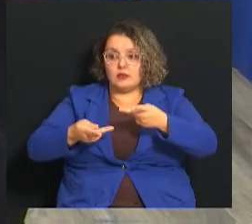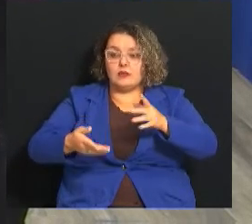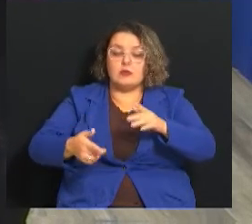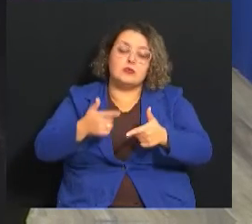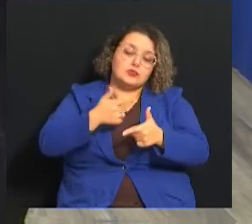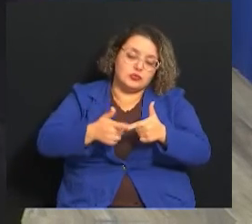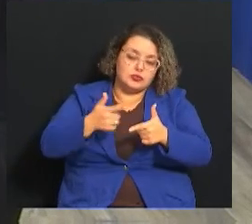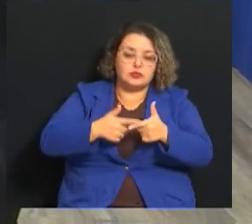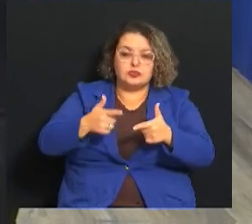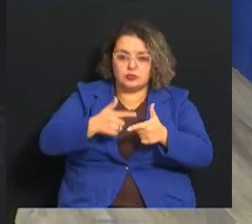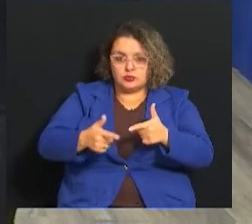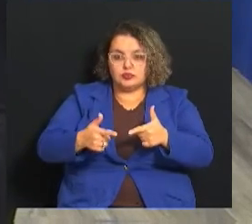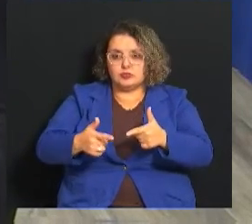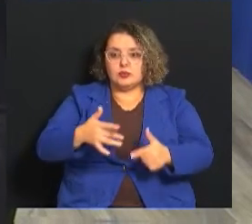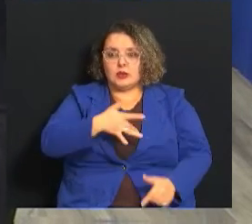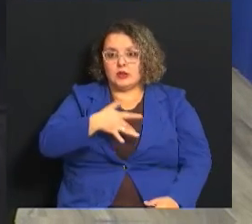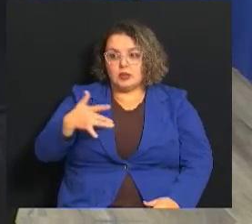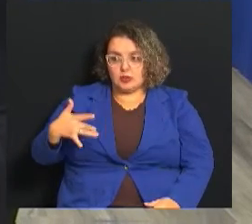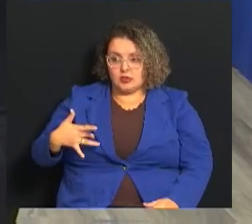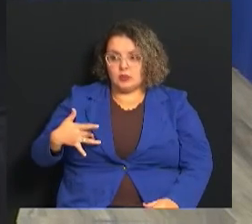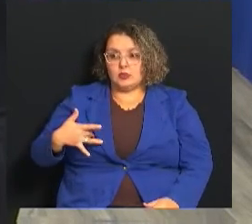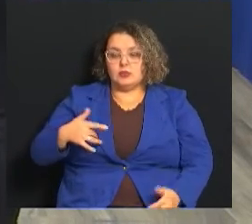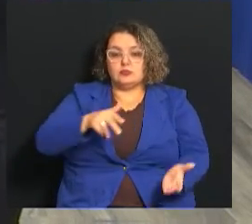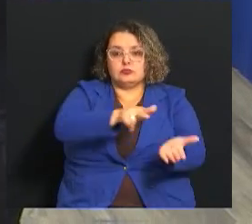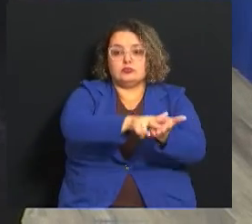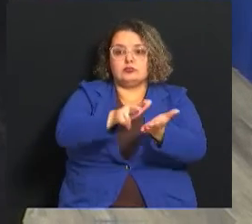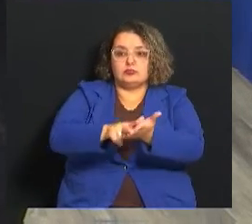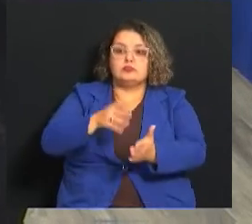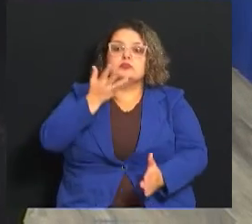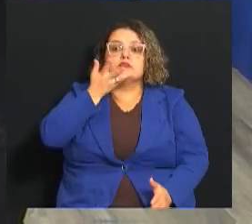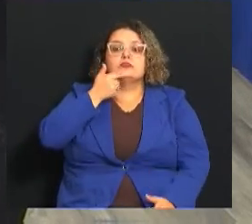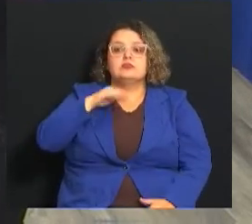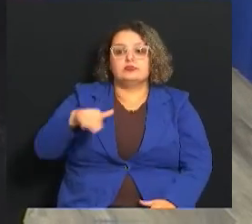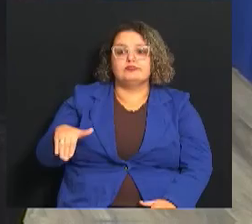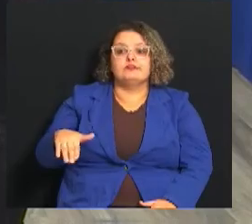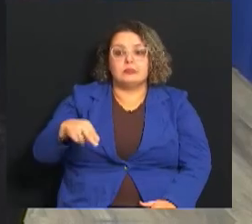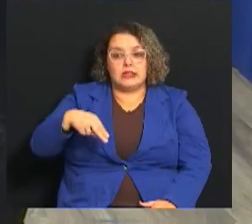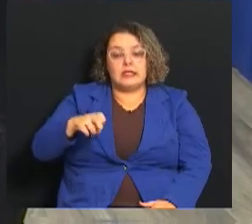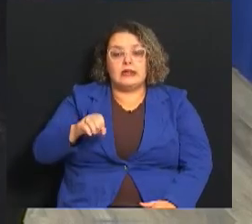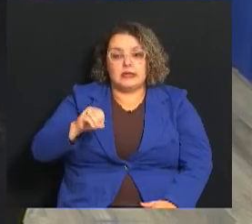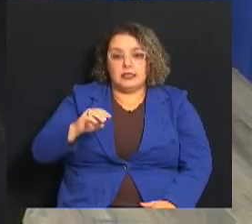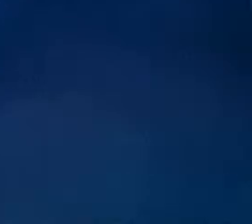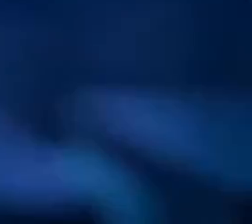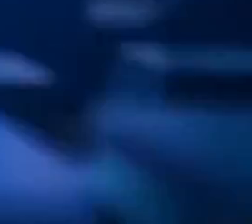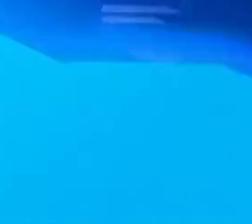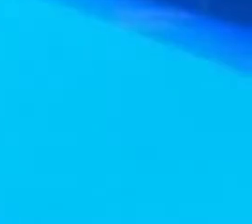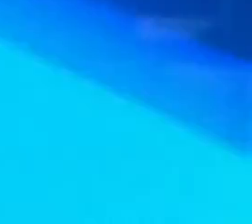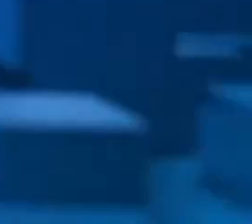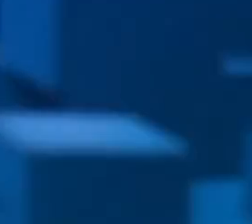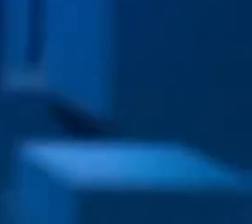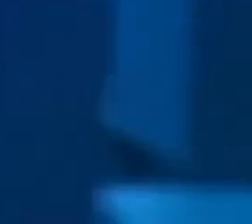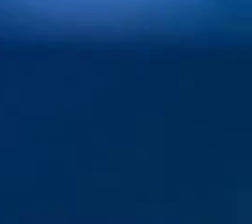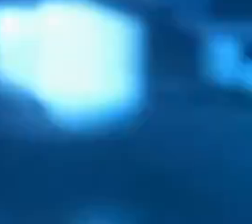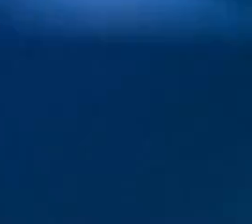em relação à saúde, os leitos infantis e neonatal. Então, a situação da saúde aqui da nossa